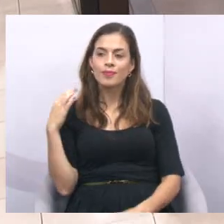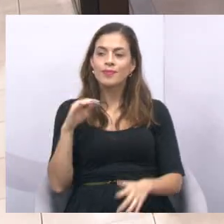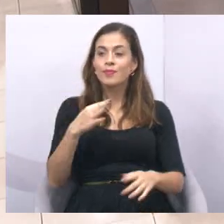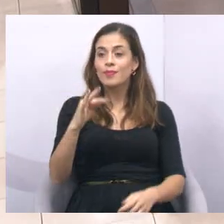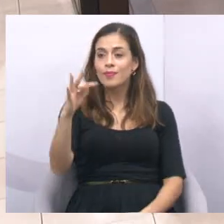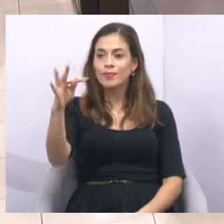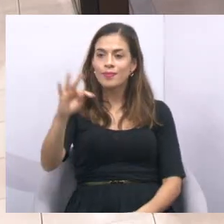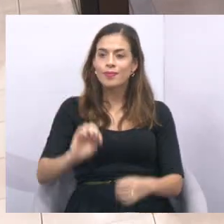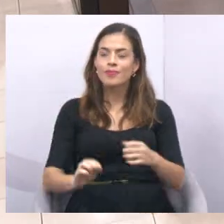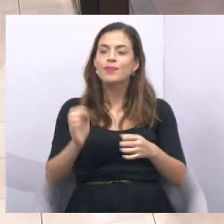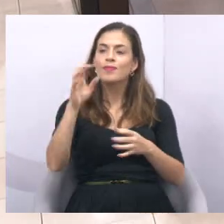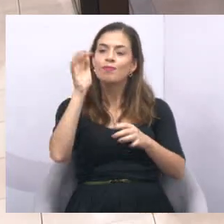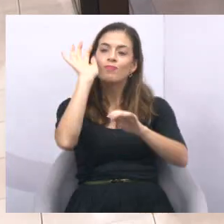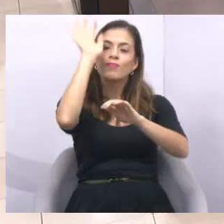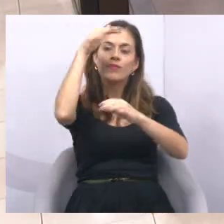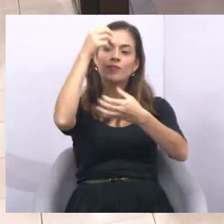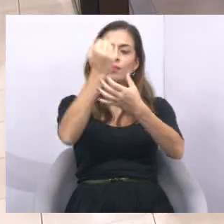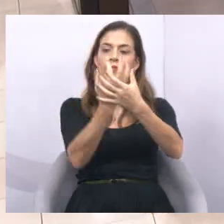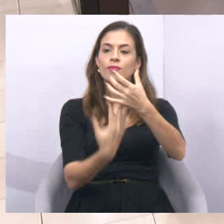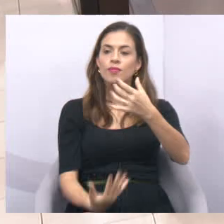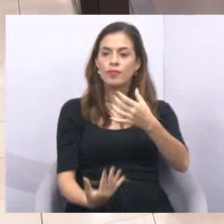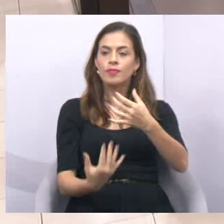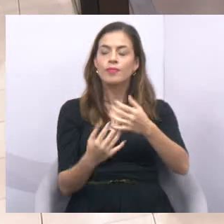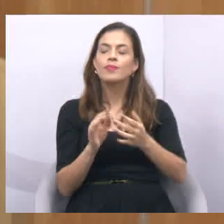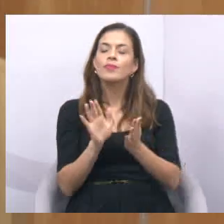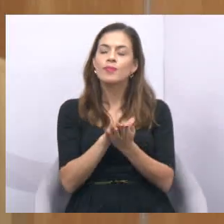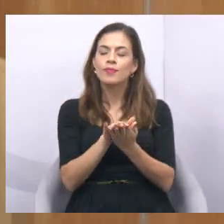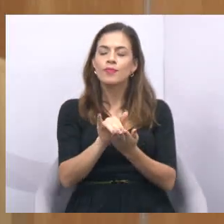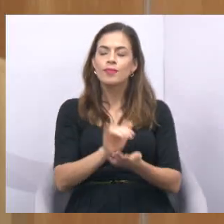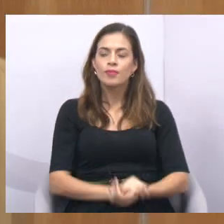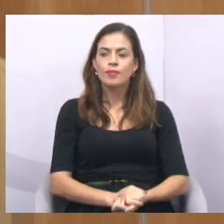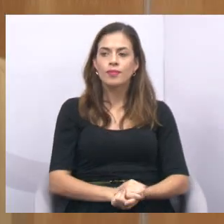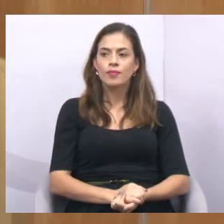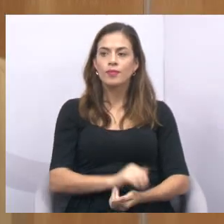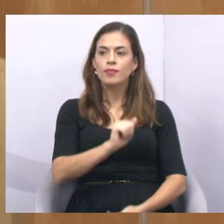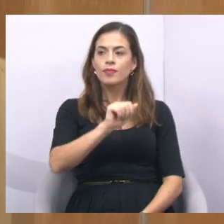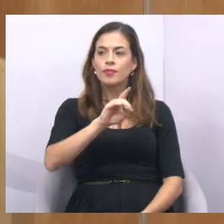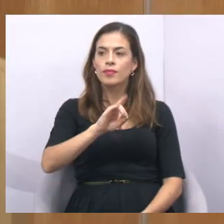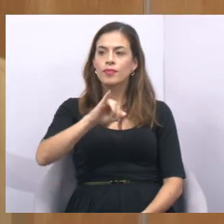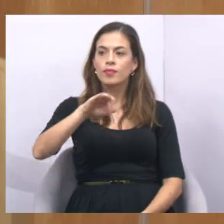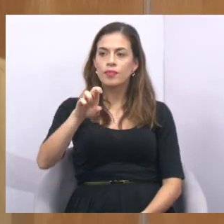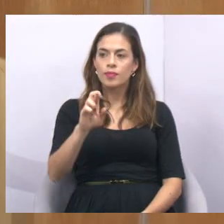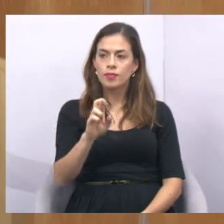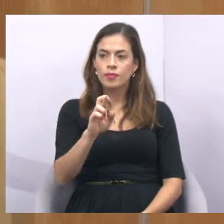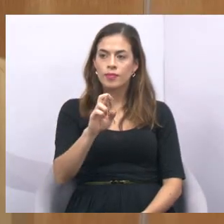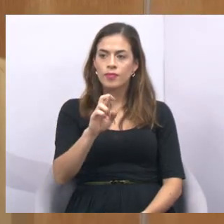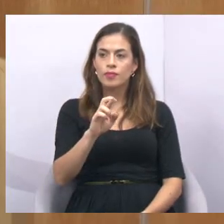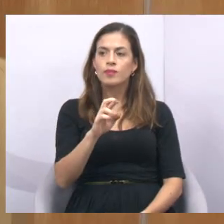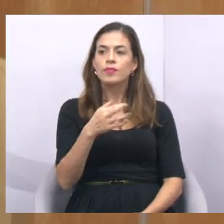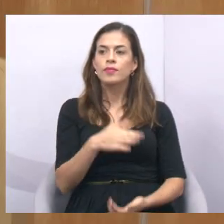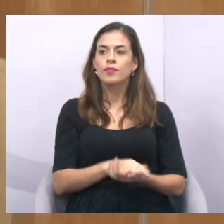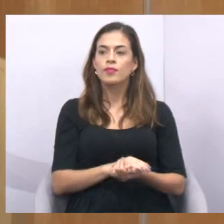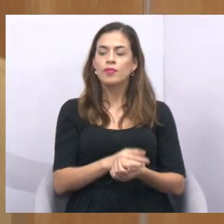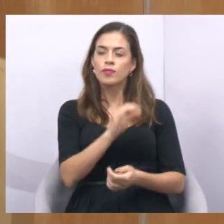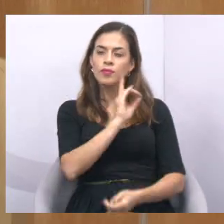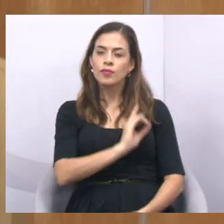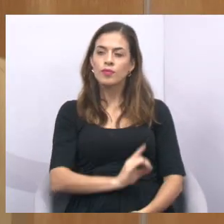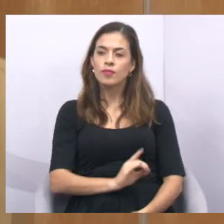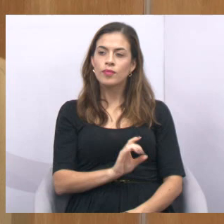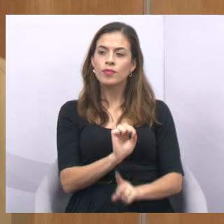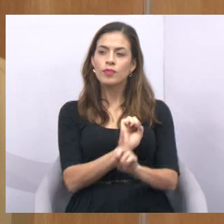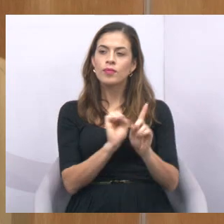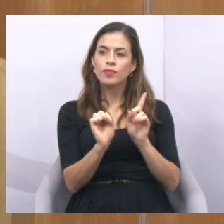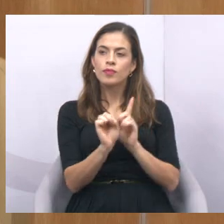ABJ, Associação de Basquetebol de Jacareí. O senhor Adir da Silva Rossi Júnior, diretor social